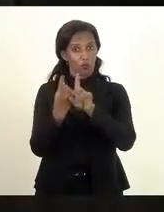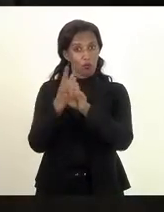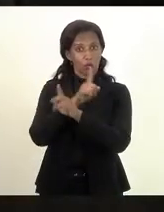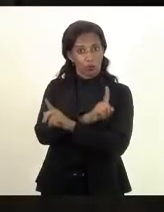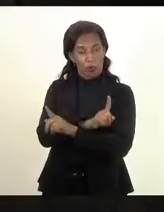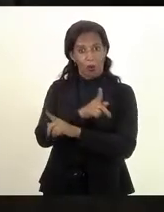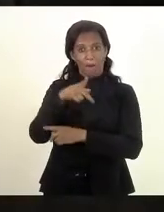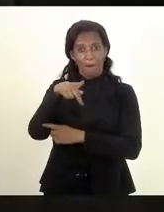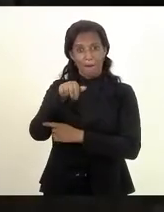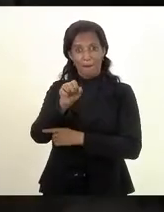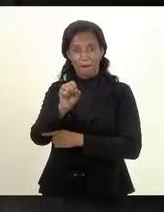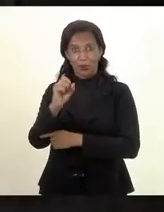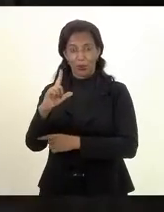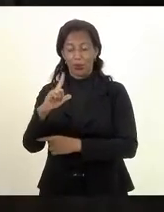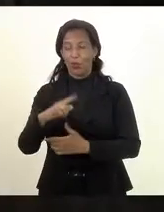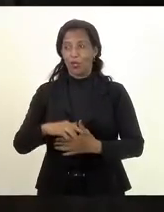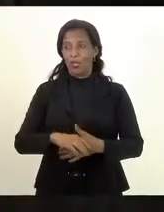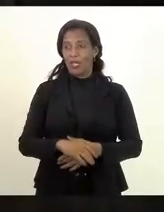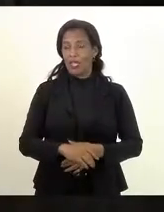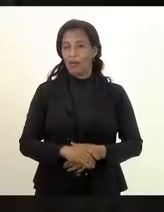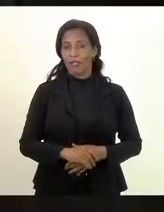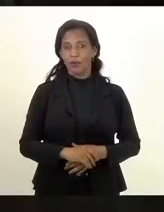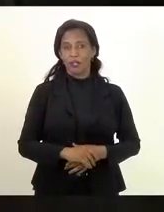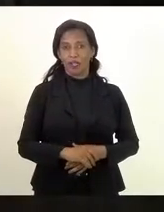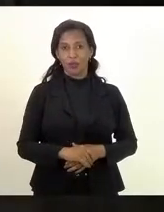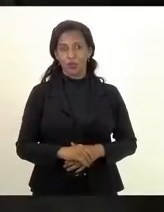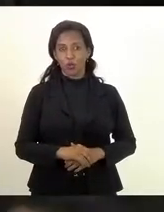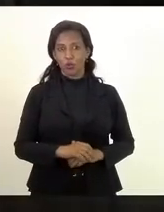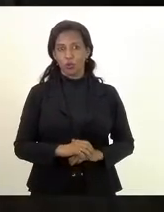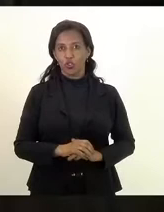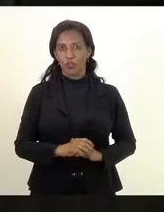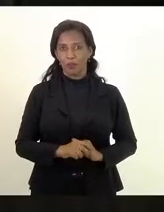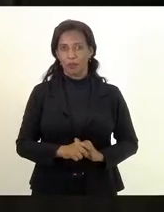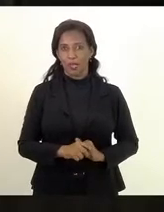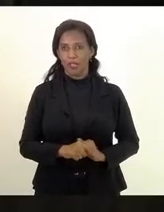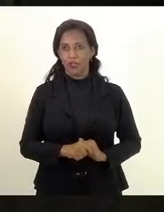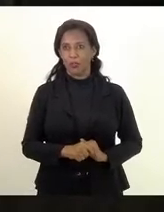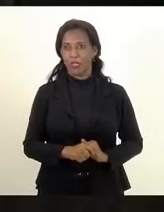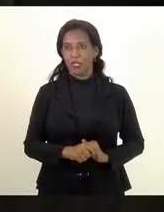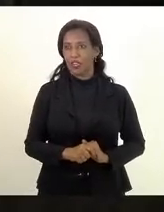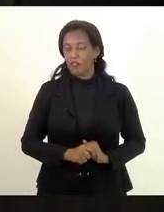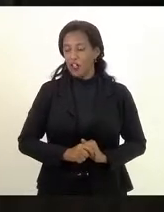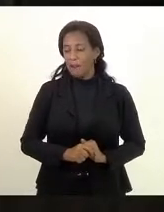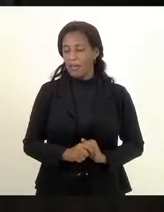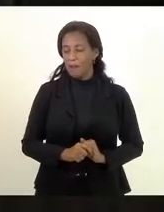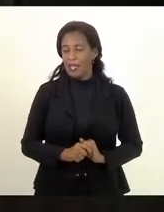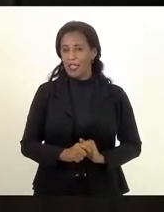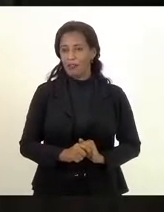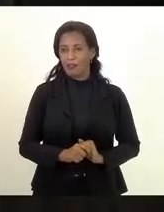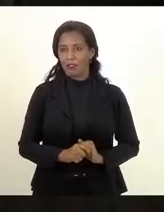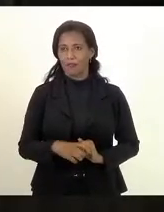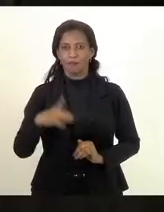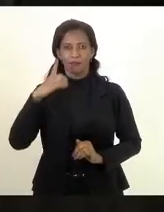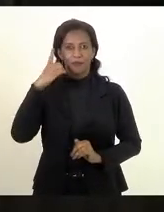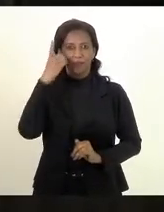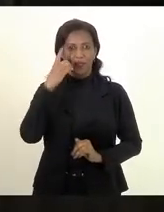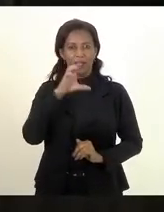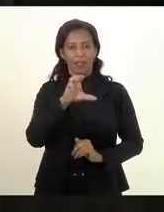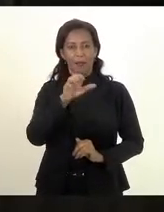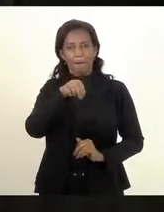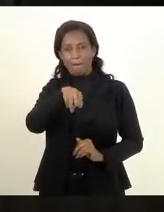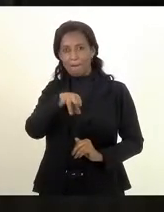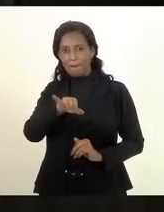bancada do PSOL. Obrigada. E do novo. Também. Também aqui, Carlos Mink.